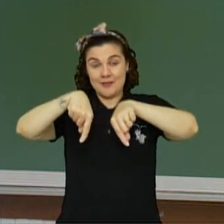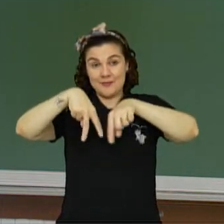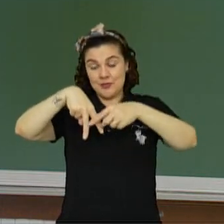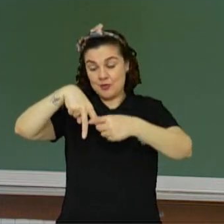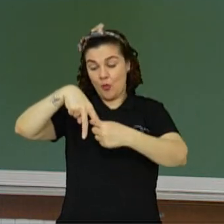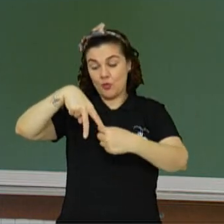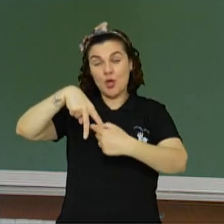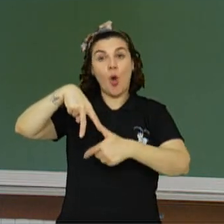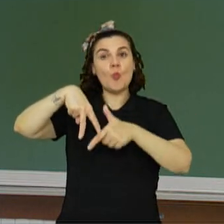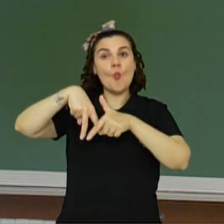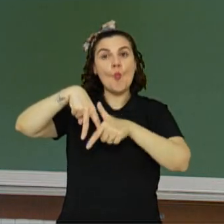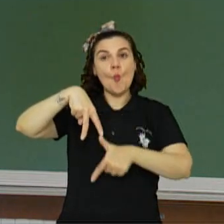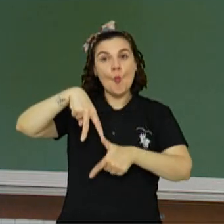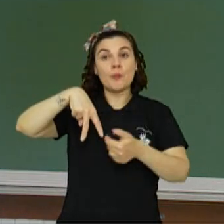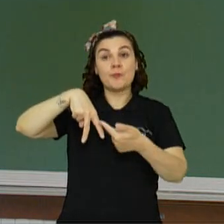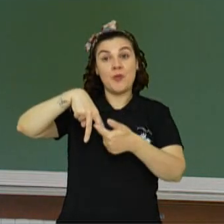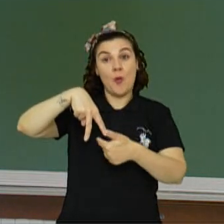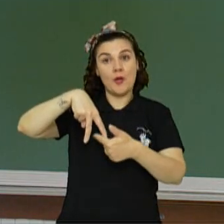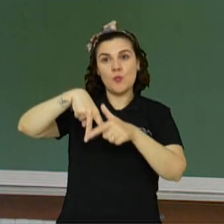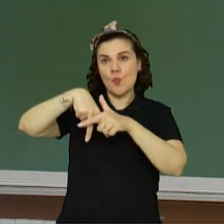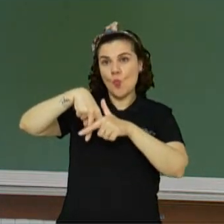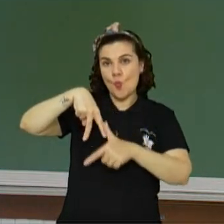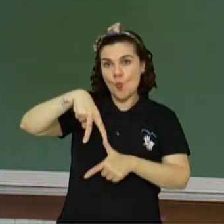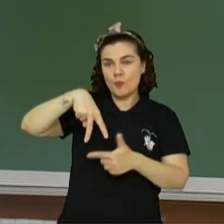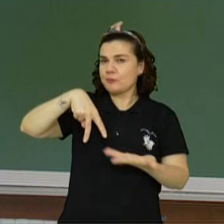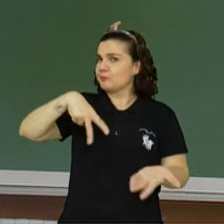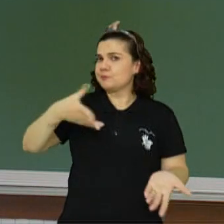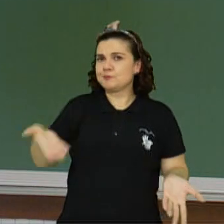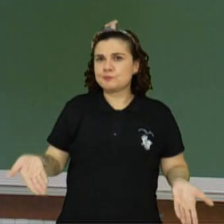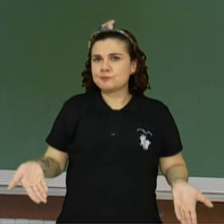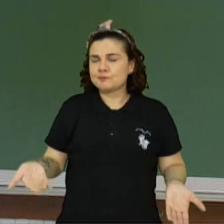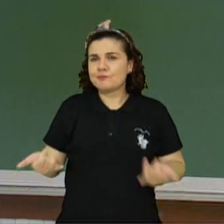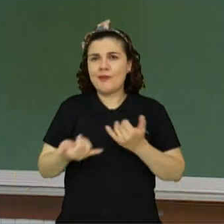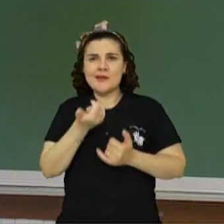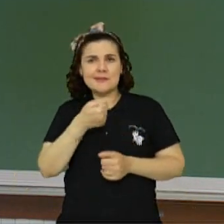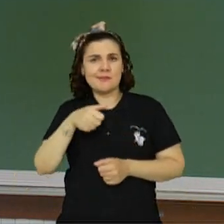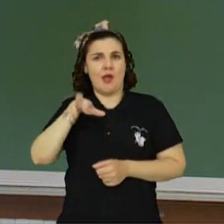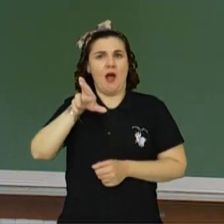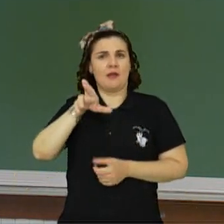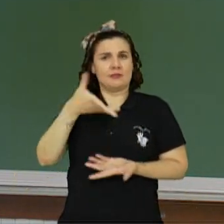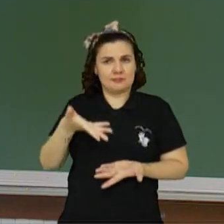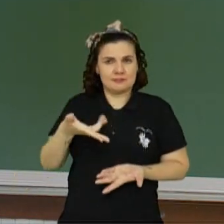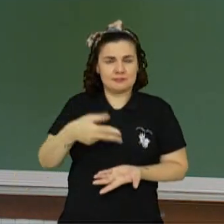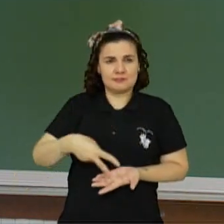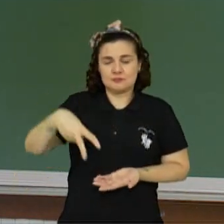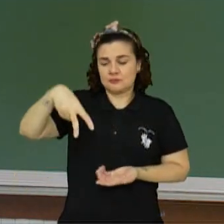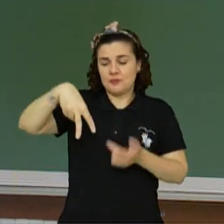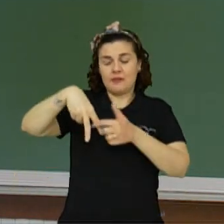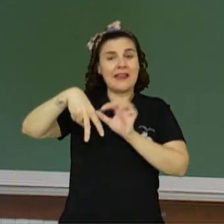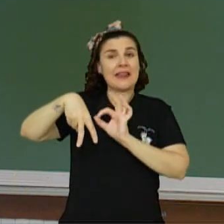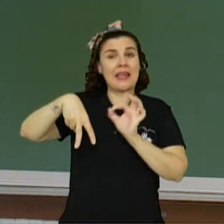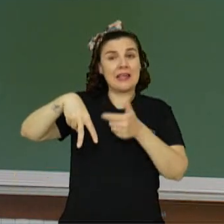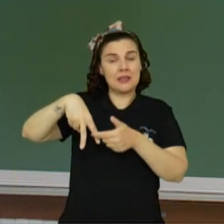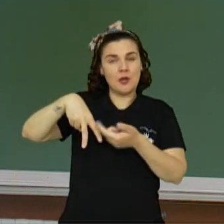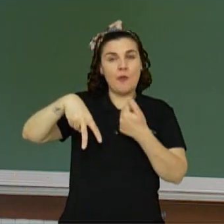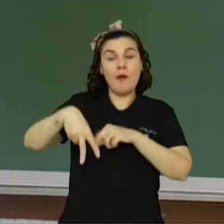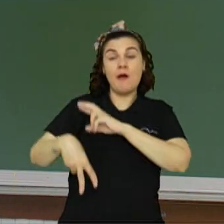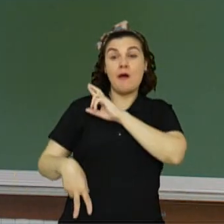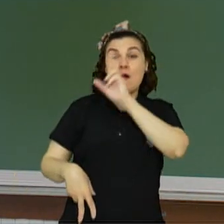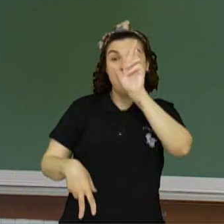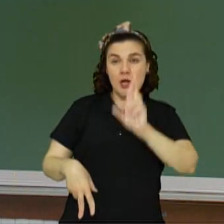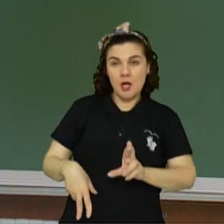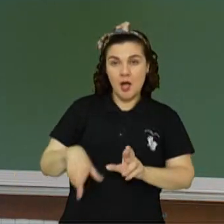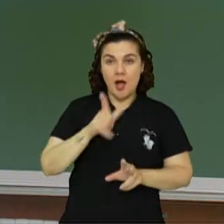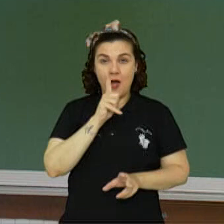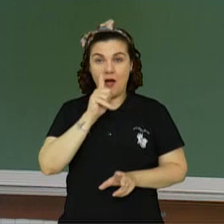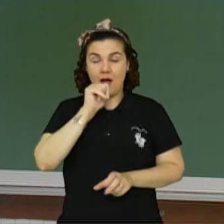espaço vazio. Esse espaço vazio é como se tivesse ar ali, esse espaço vazio será o responsável por tornar a